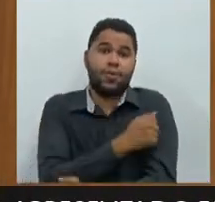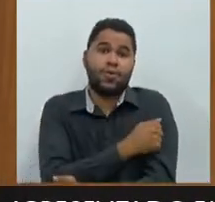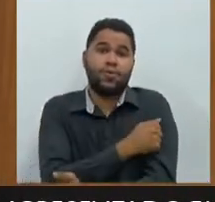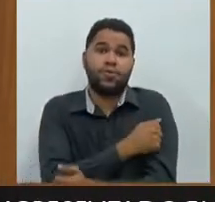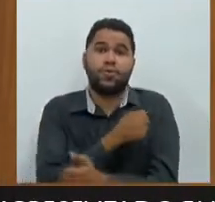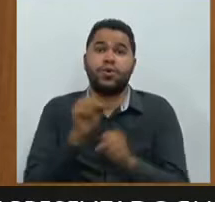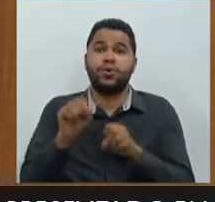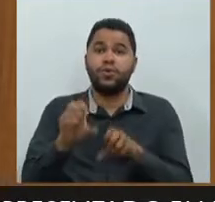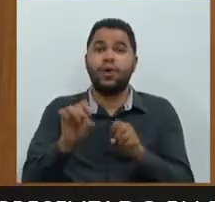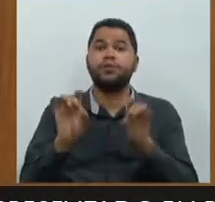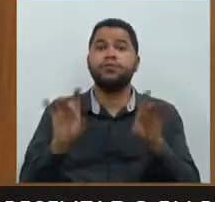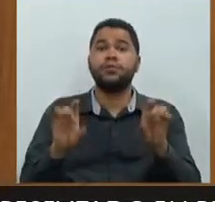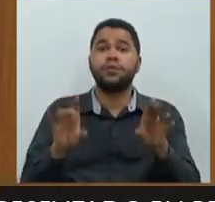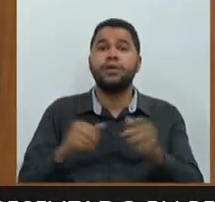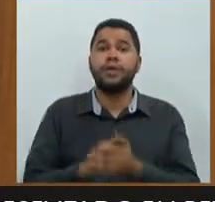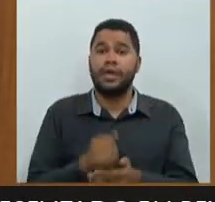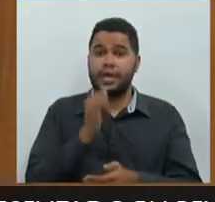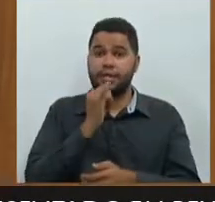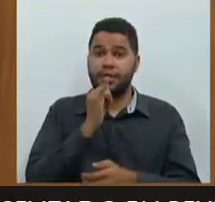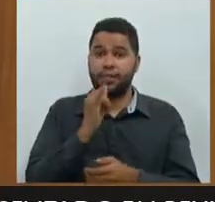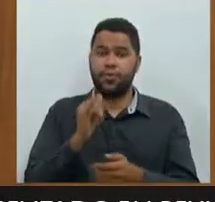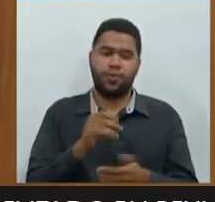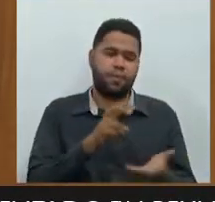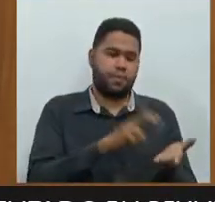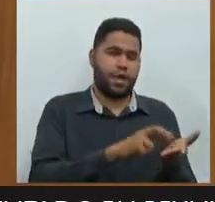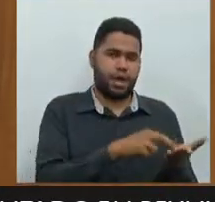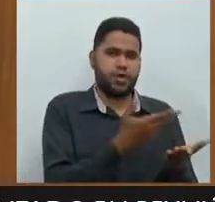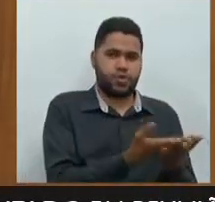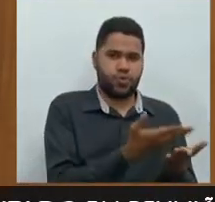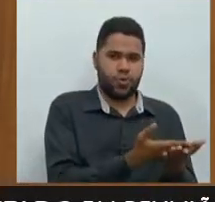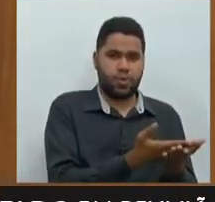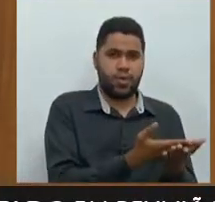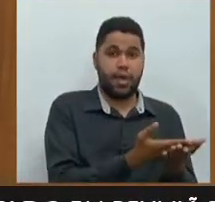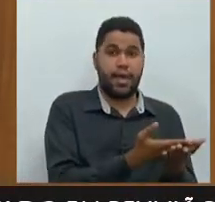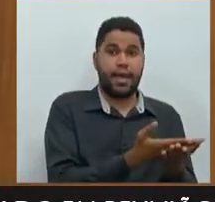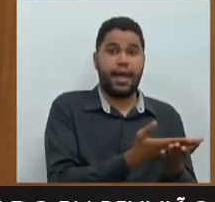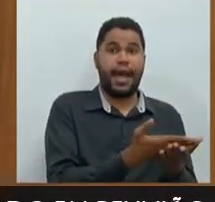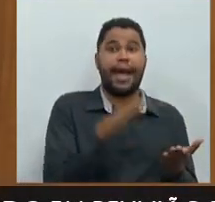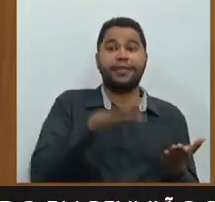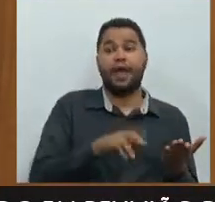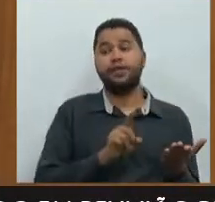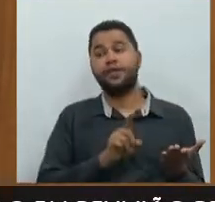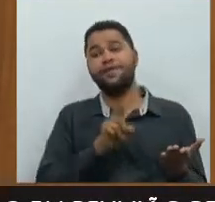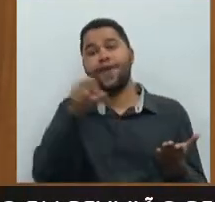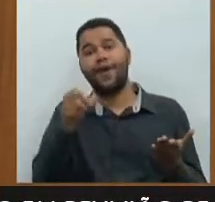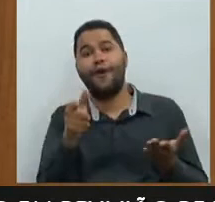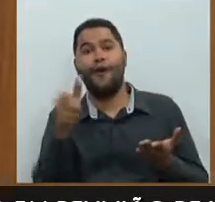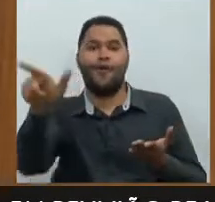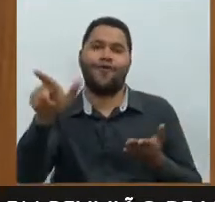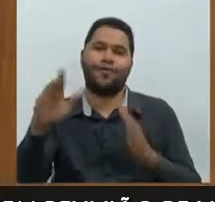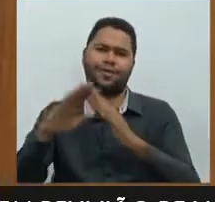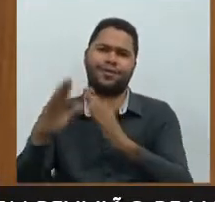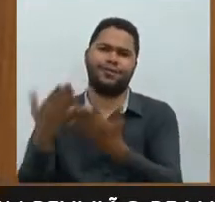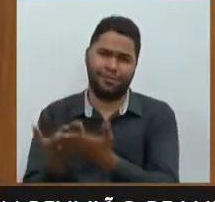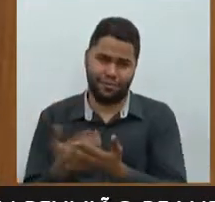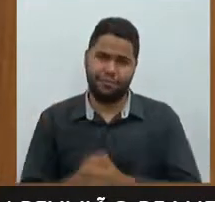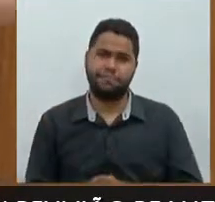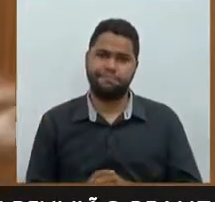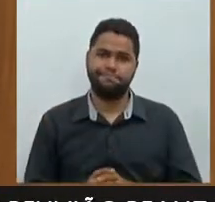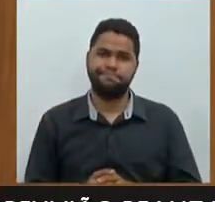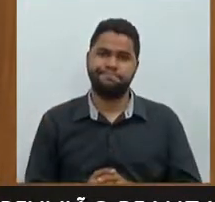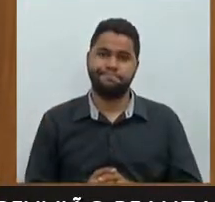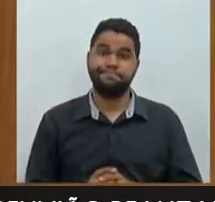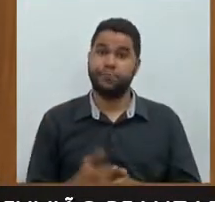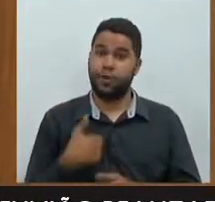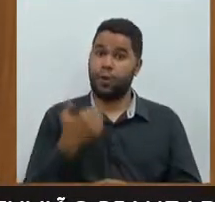quiser frequentar a sala de recursos no contraturno, ele precisa se deslocar para outra escola. Então, peço, como